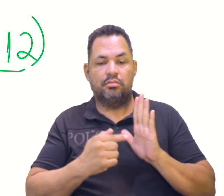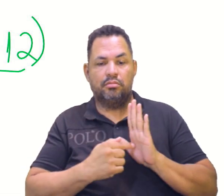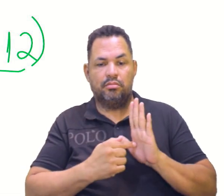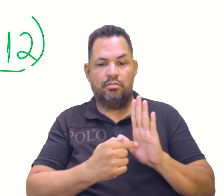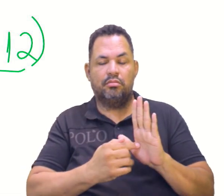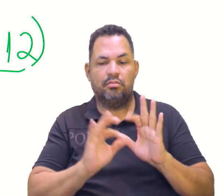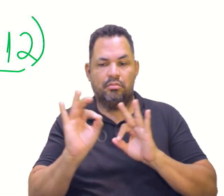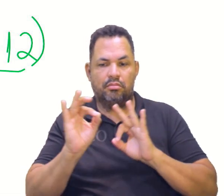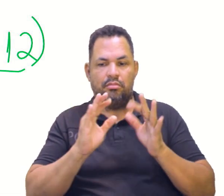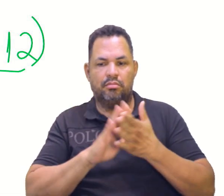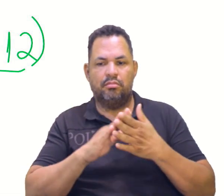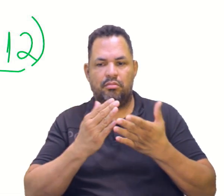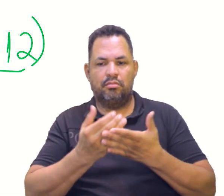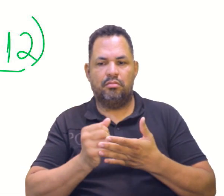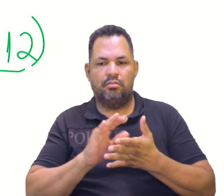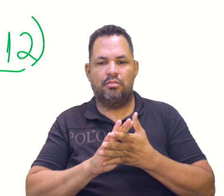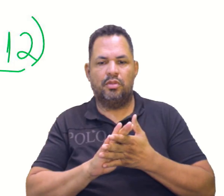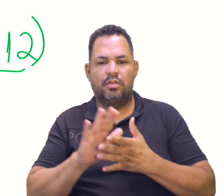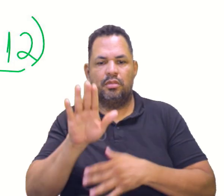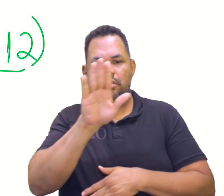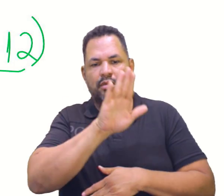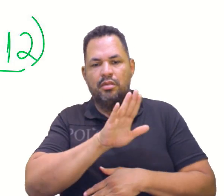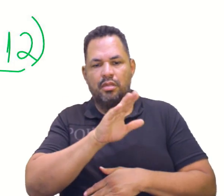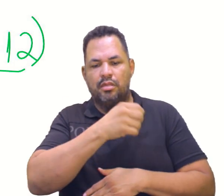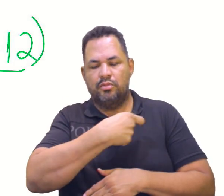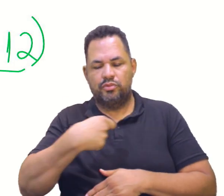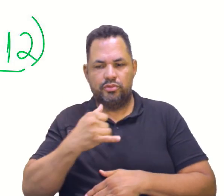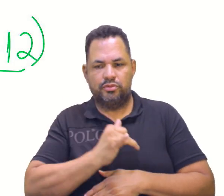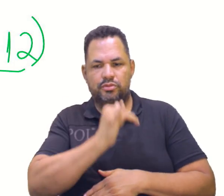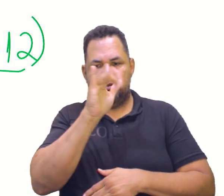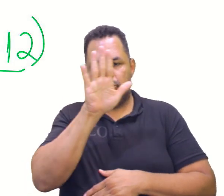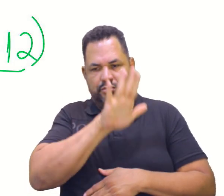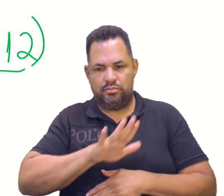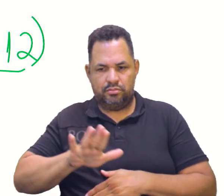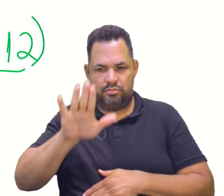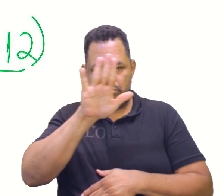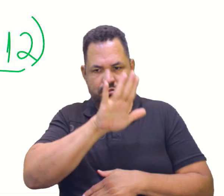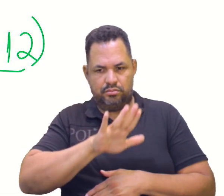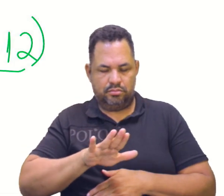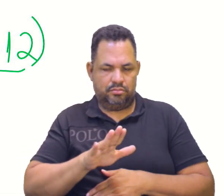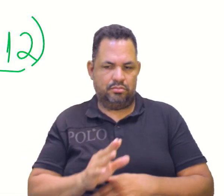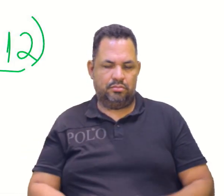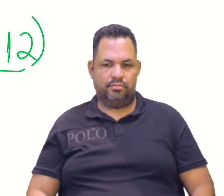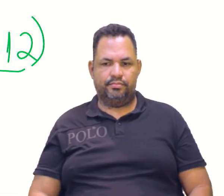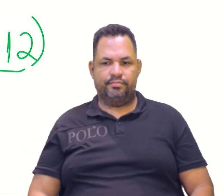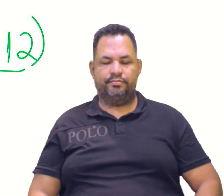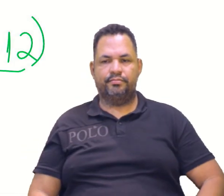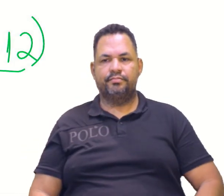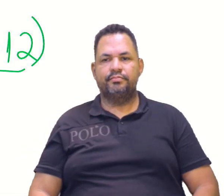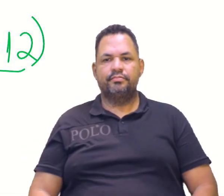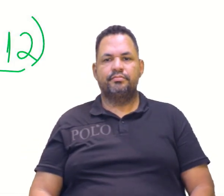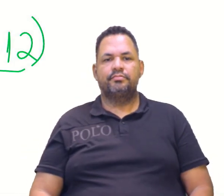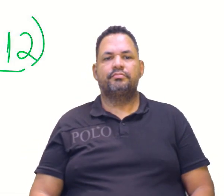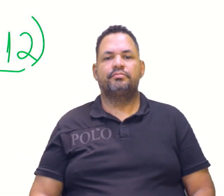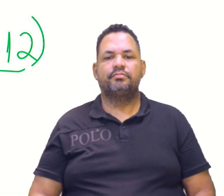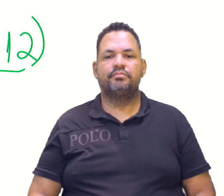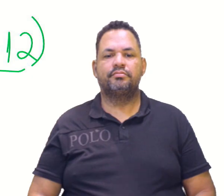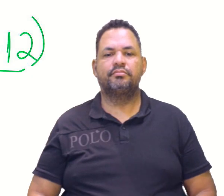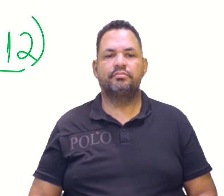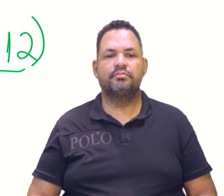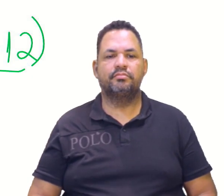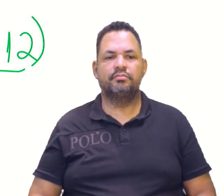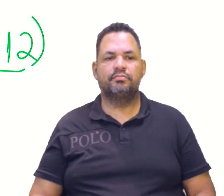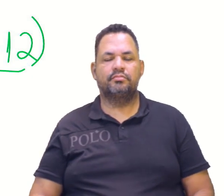no nosso plano cartesiano, tá? Certinho? Certinho. Determinante igual a 0. Então,